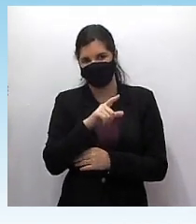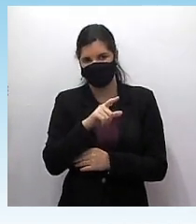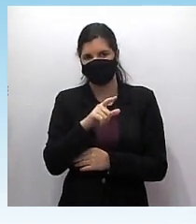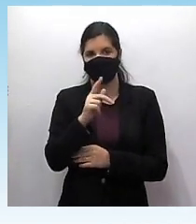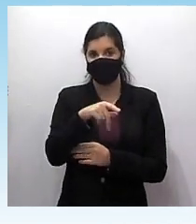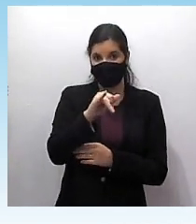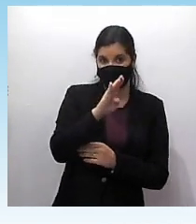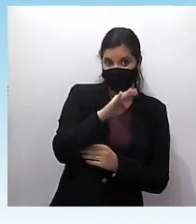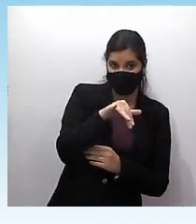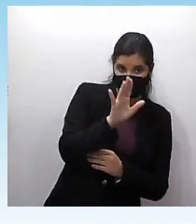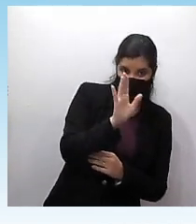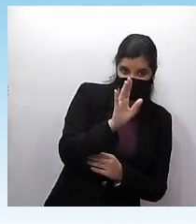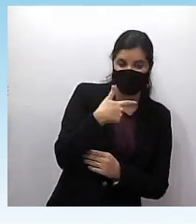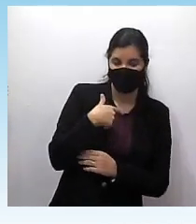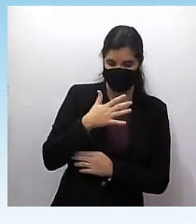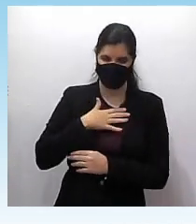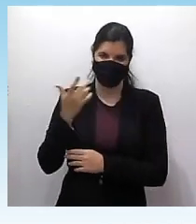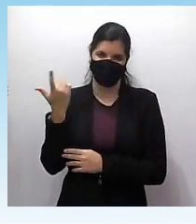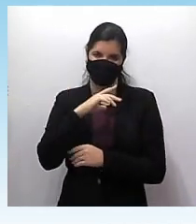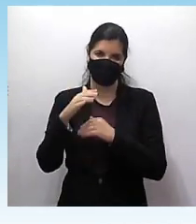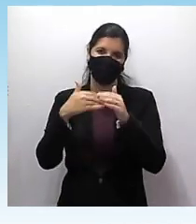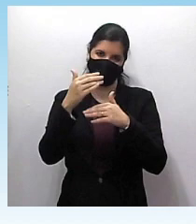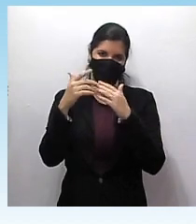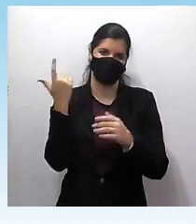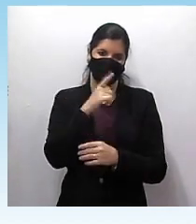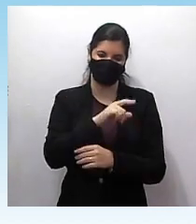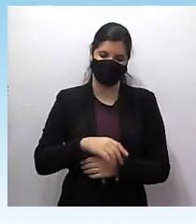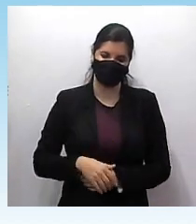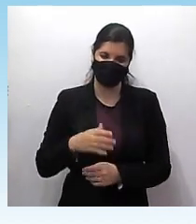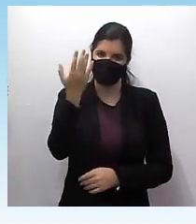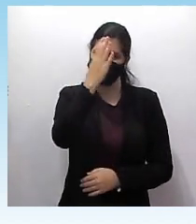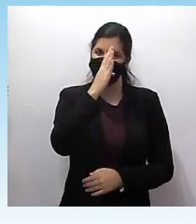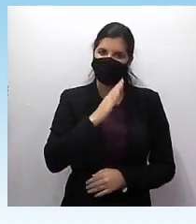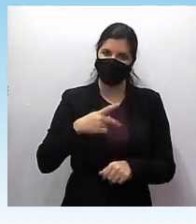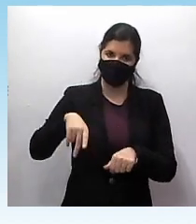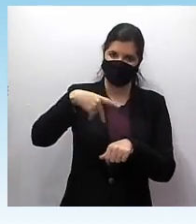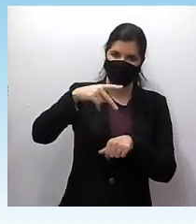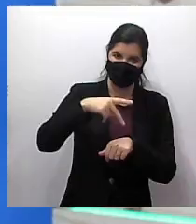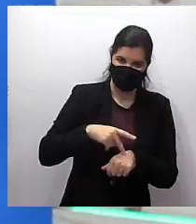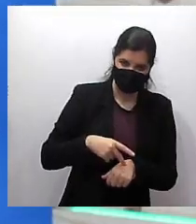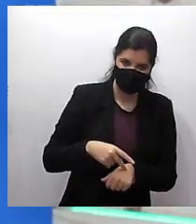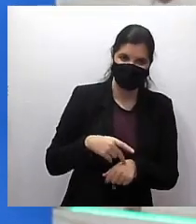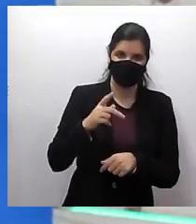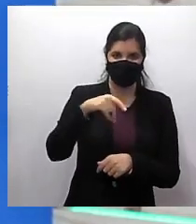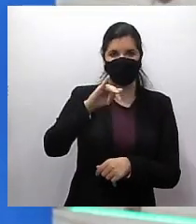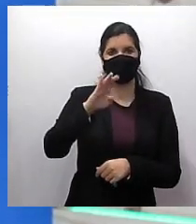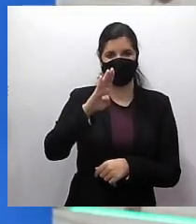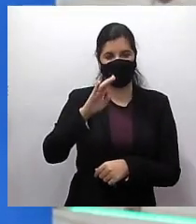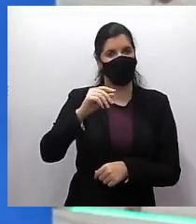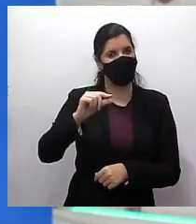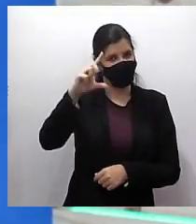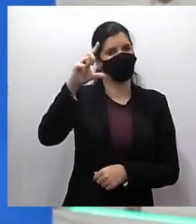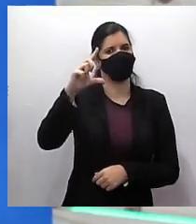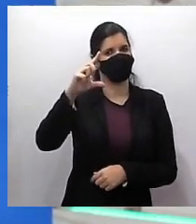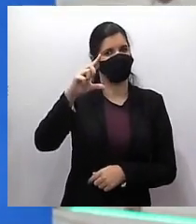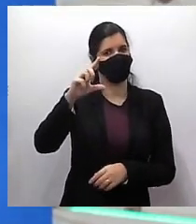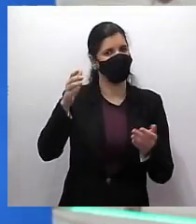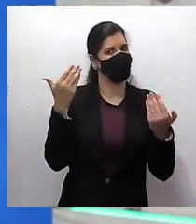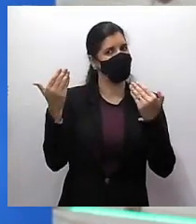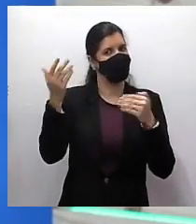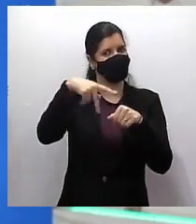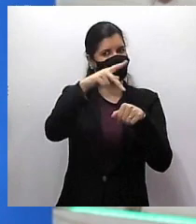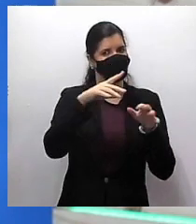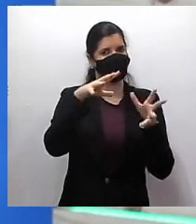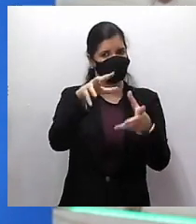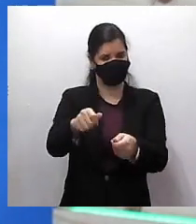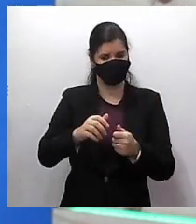o PIB, maior é o meu crescimento. O Brasil é um país que tem alto PIB a nível mundial. O